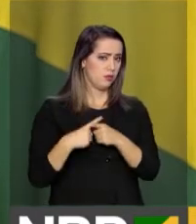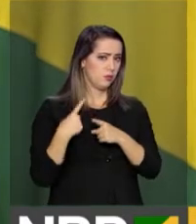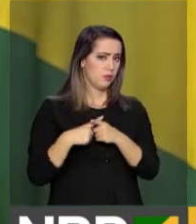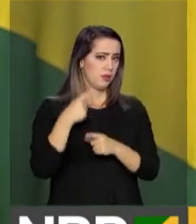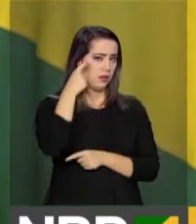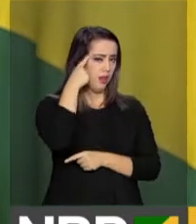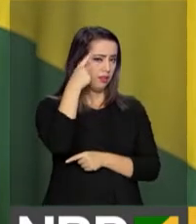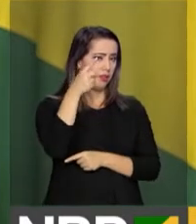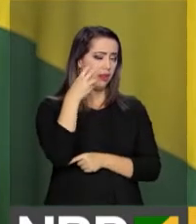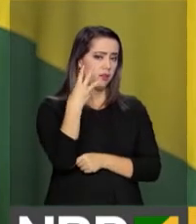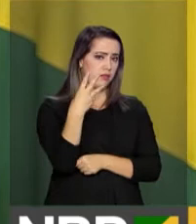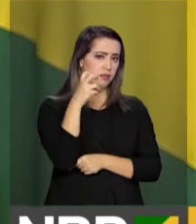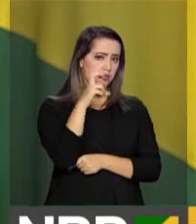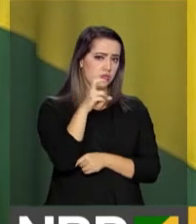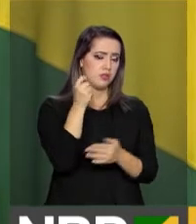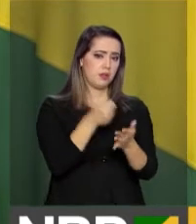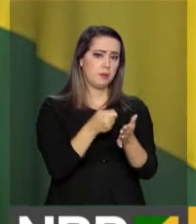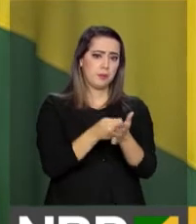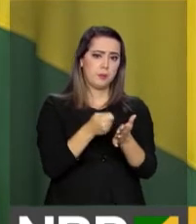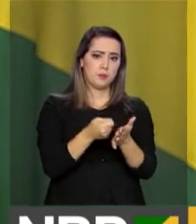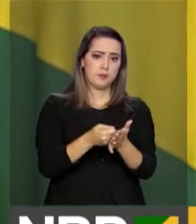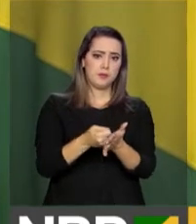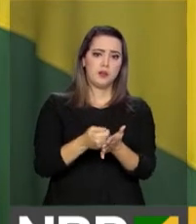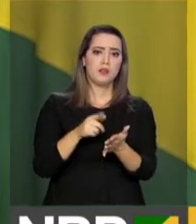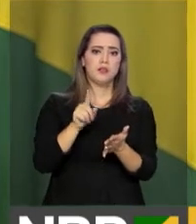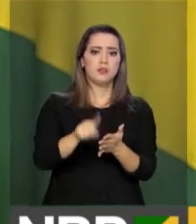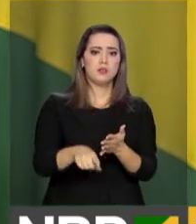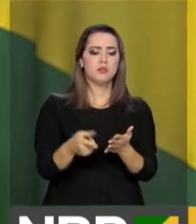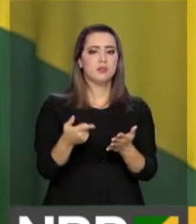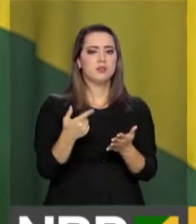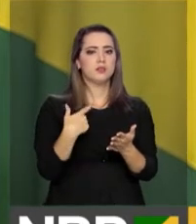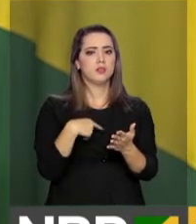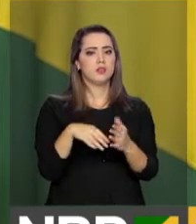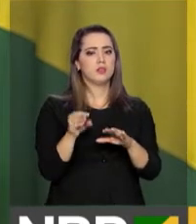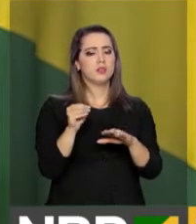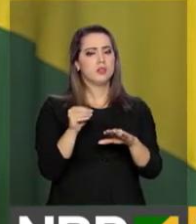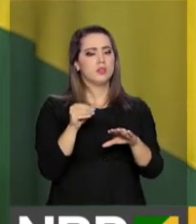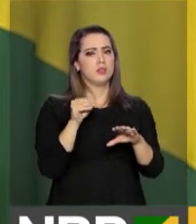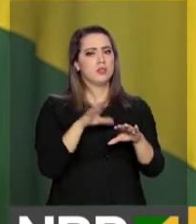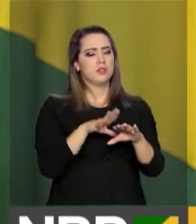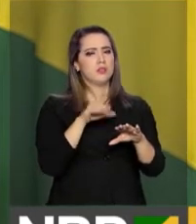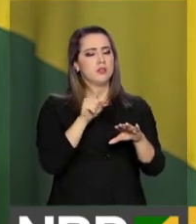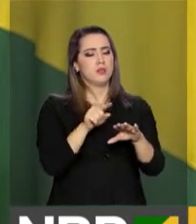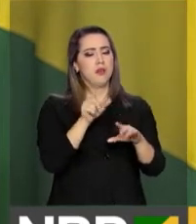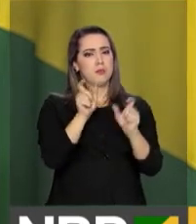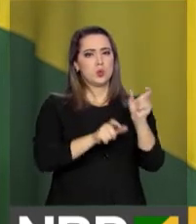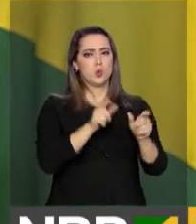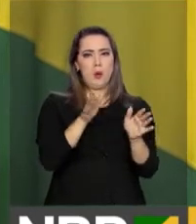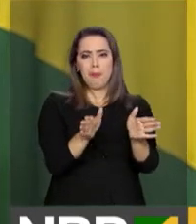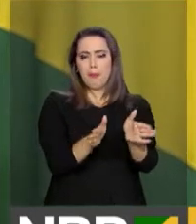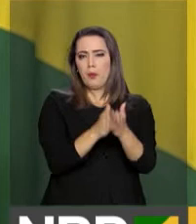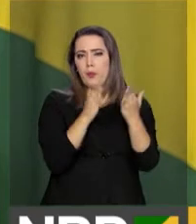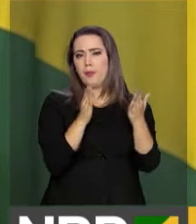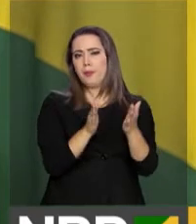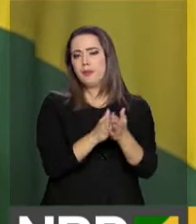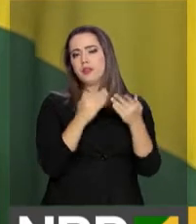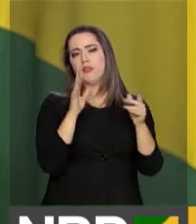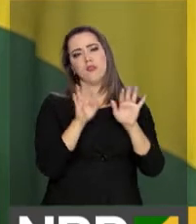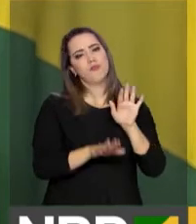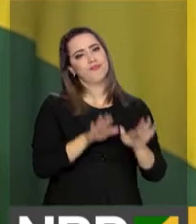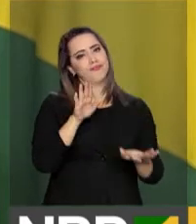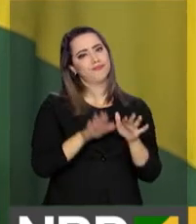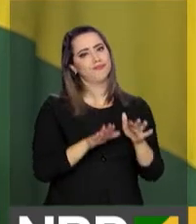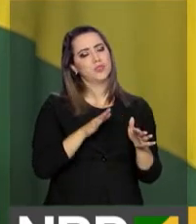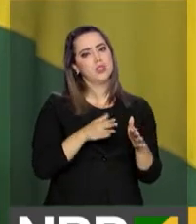ideia dos 35 anos de contribuição é subsistência da concessão federal e como o trabalho mais pobre muitas vezes ele